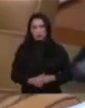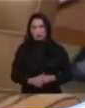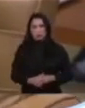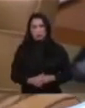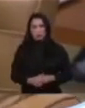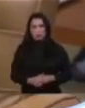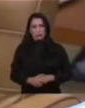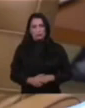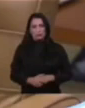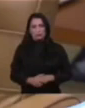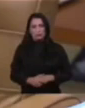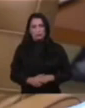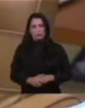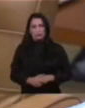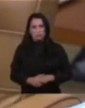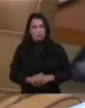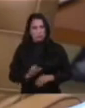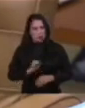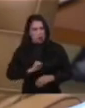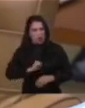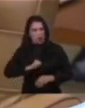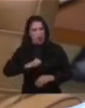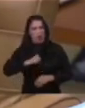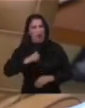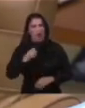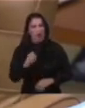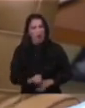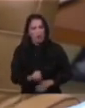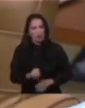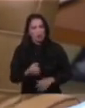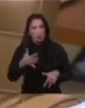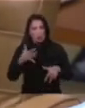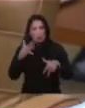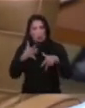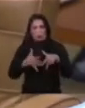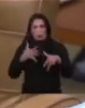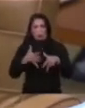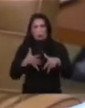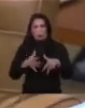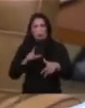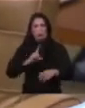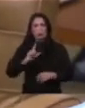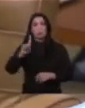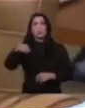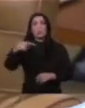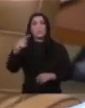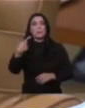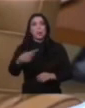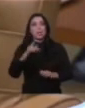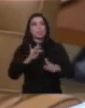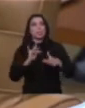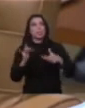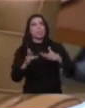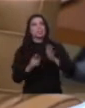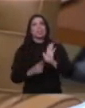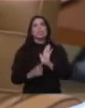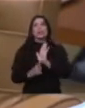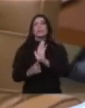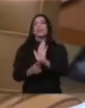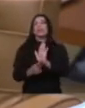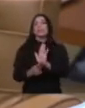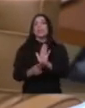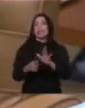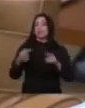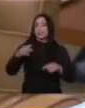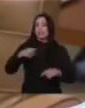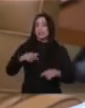um discurso de ódio, um discurso para postar depois nas redes sociais que veio aqui